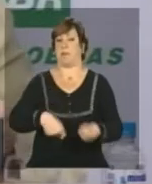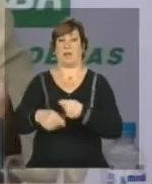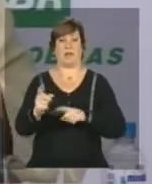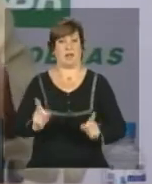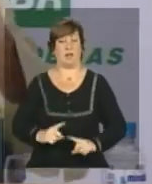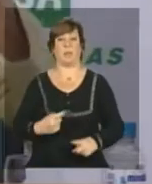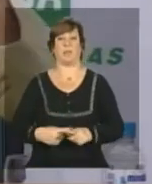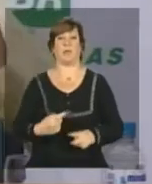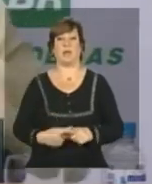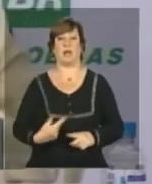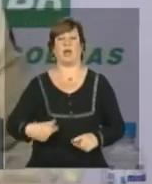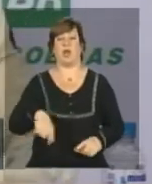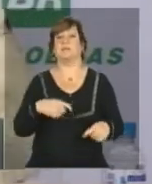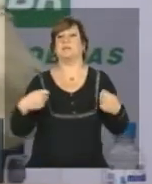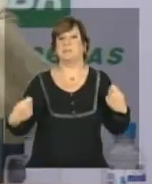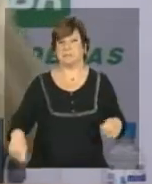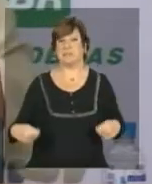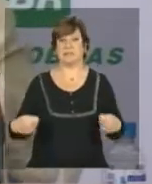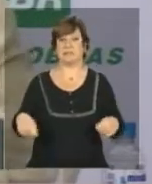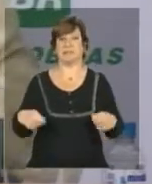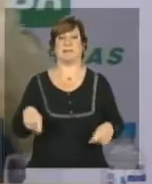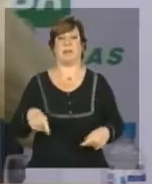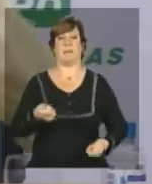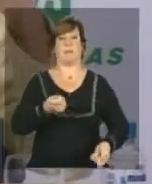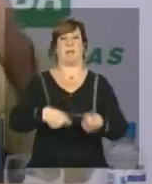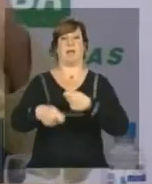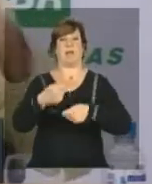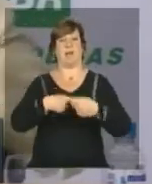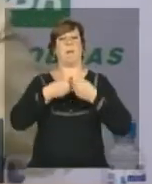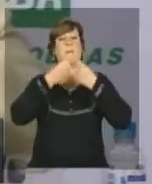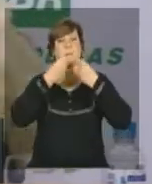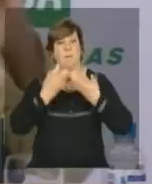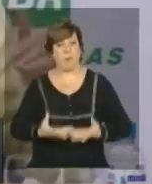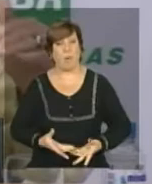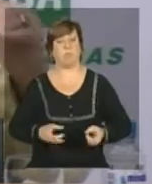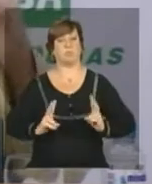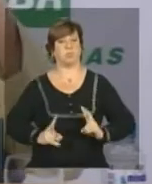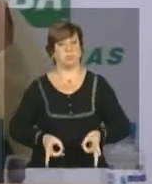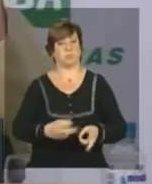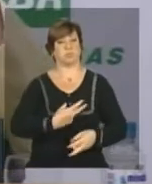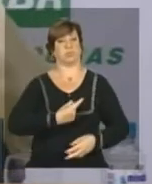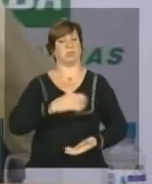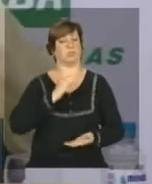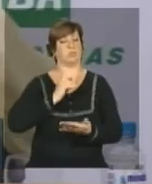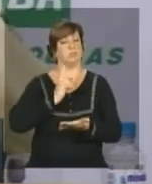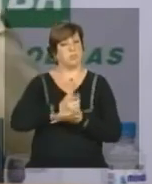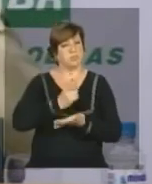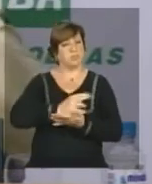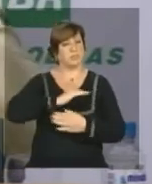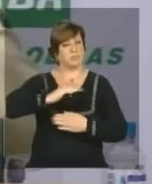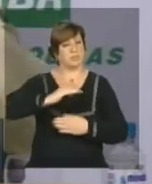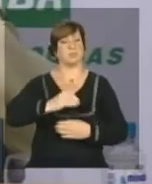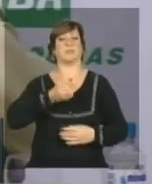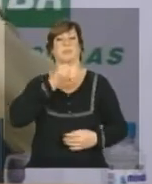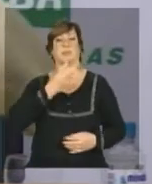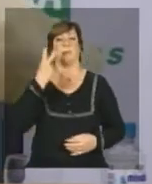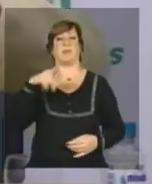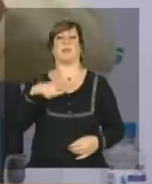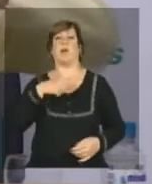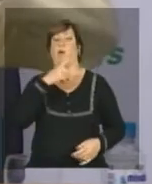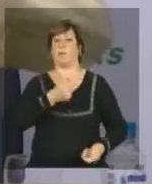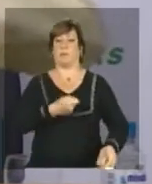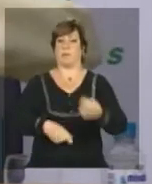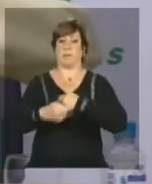porque nós precisamos desse mercado saudável, estável, para que a gente possa ter esse